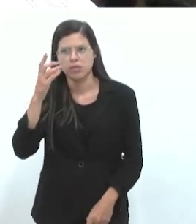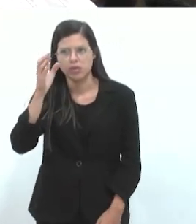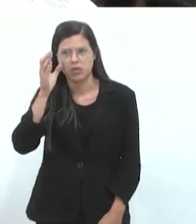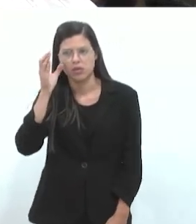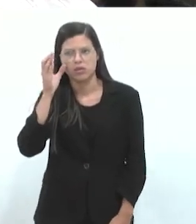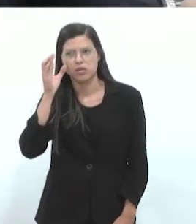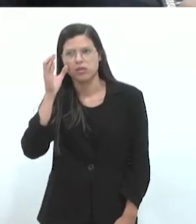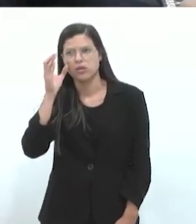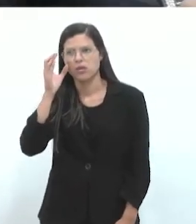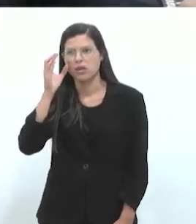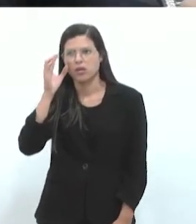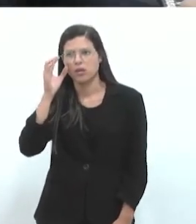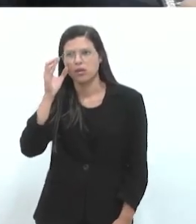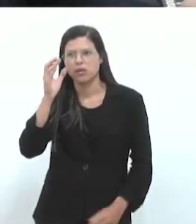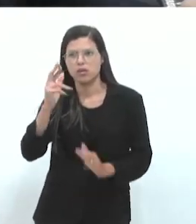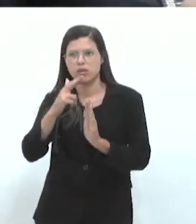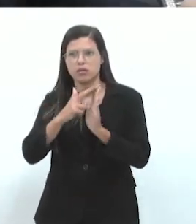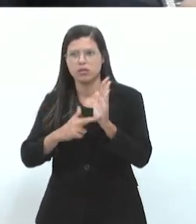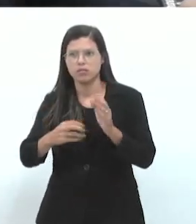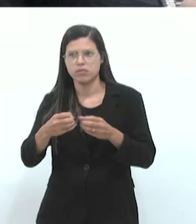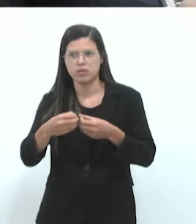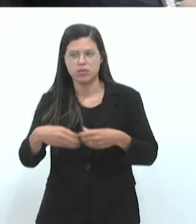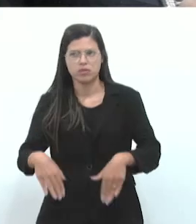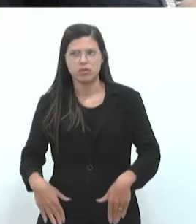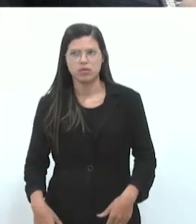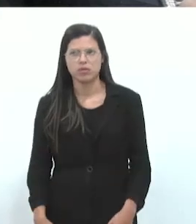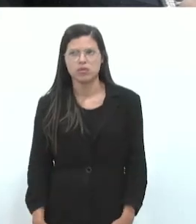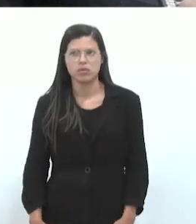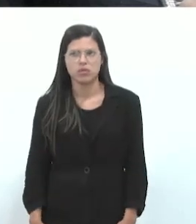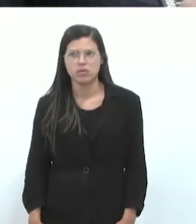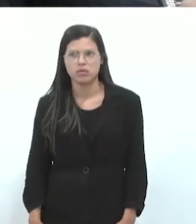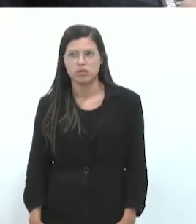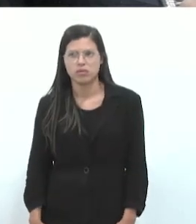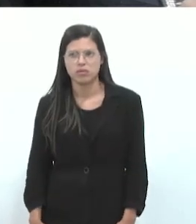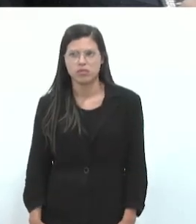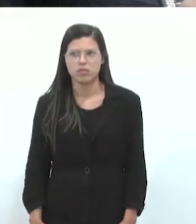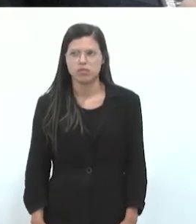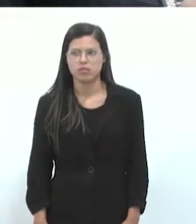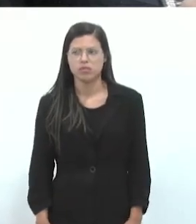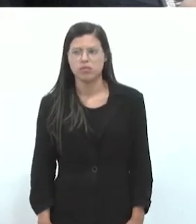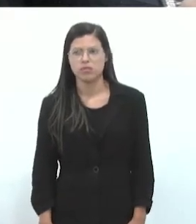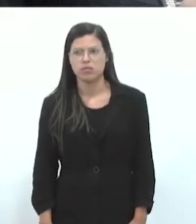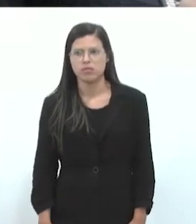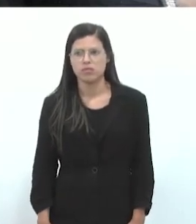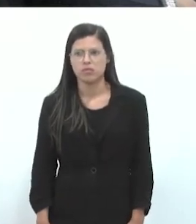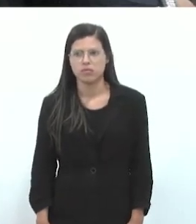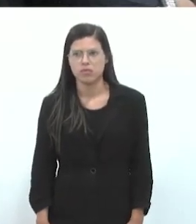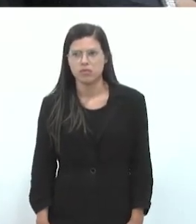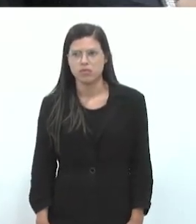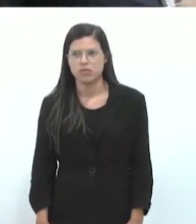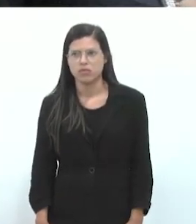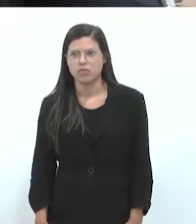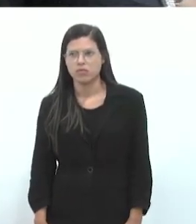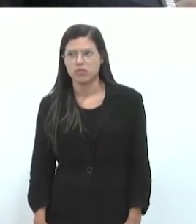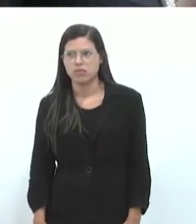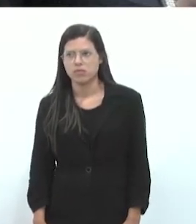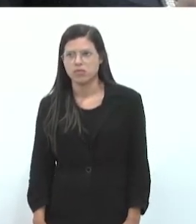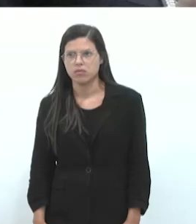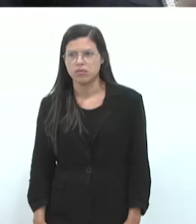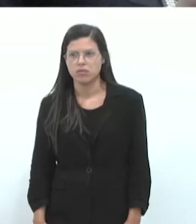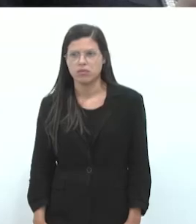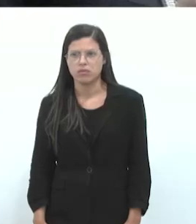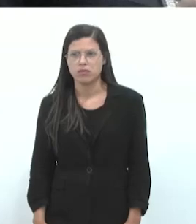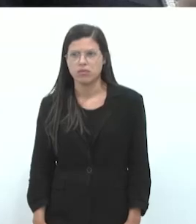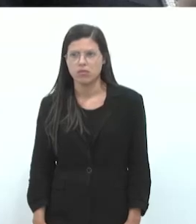o voto mais pesado, que é da prejudicabilidade. E aí a certeza que mata, em definitivo, o projeto. Então,